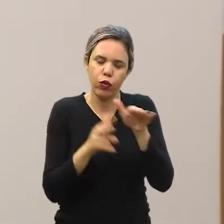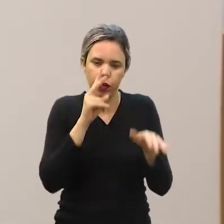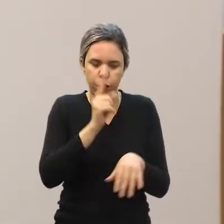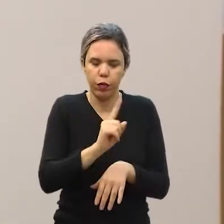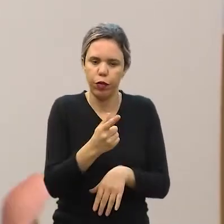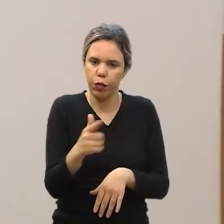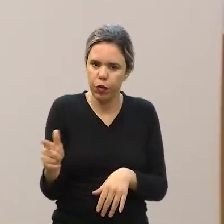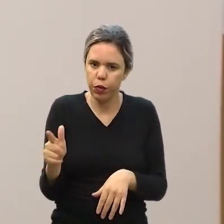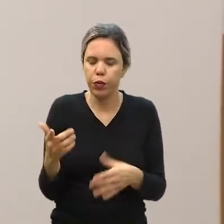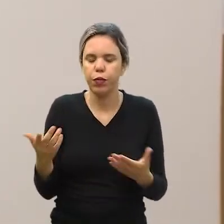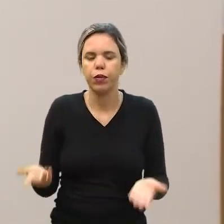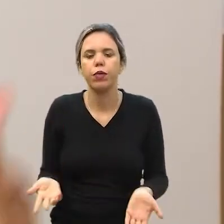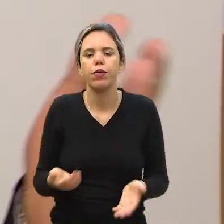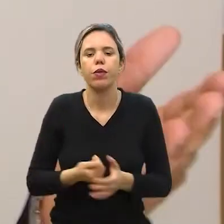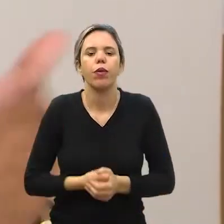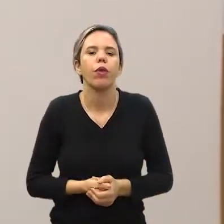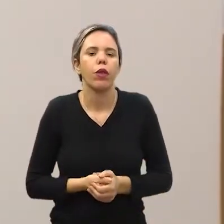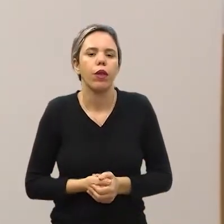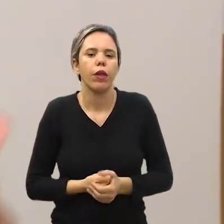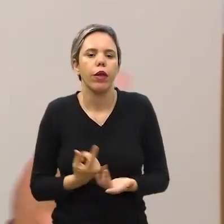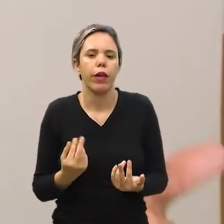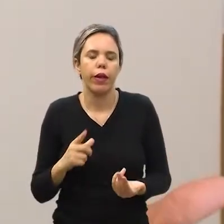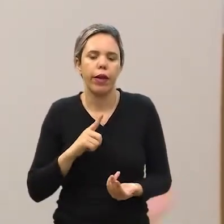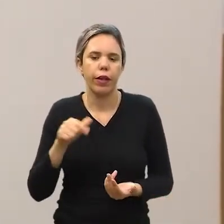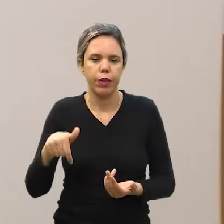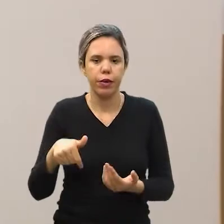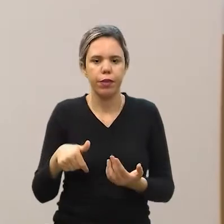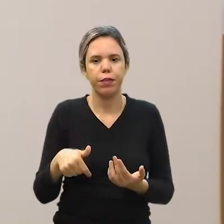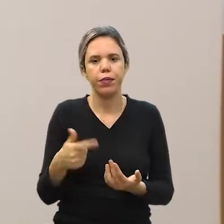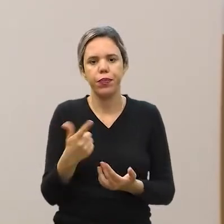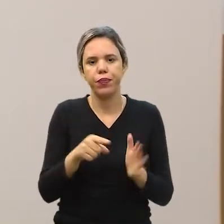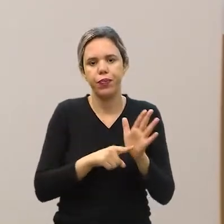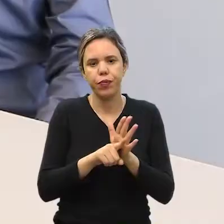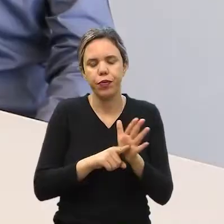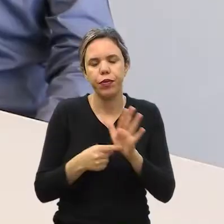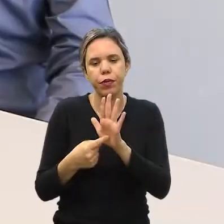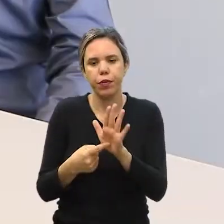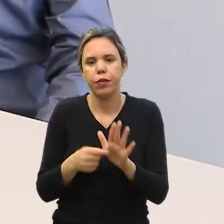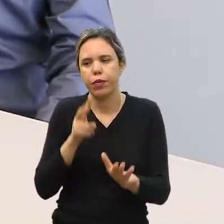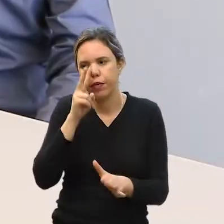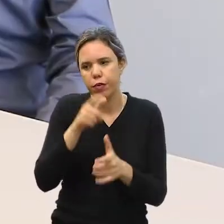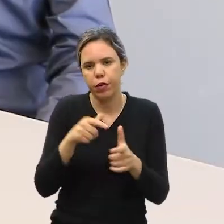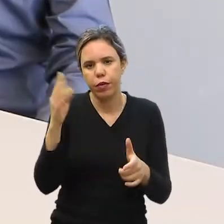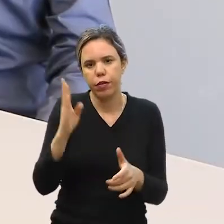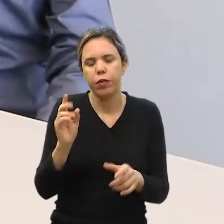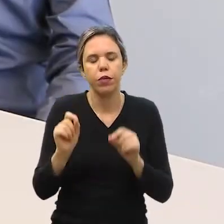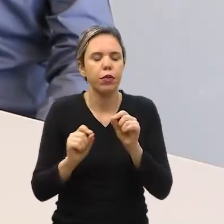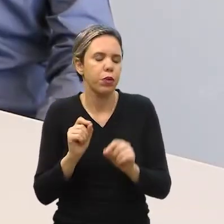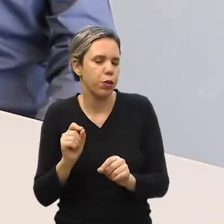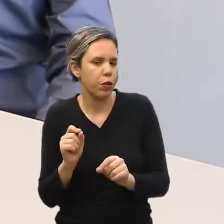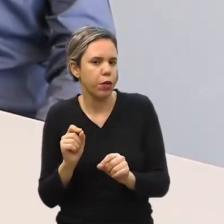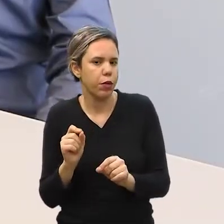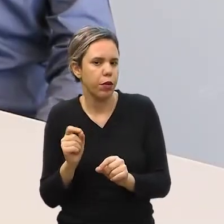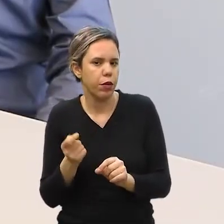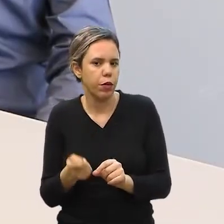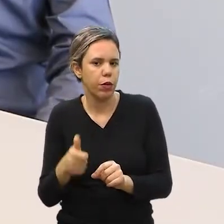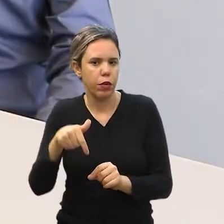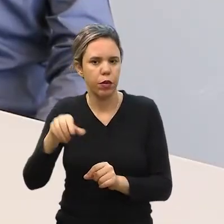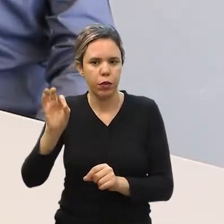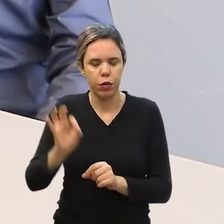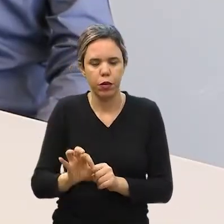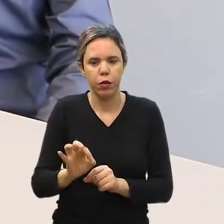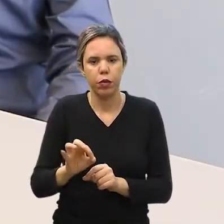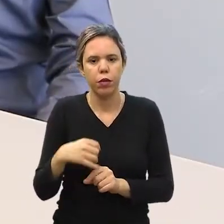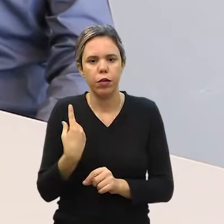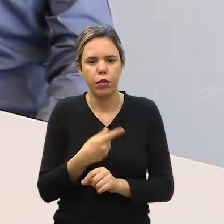forte. Tanto é que, assim como tem esse indicador, tem um outro indicador muito forte no Brasil, que quase 70%